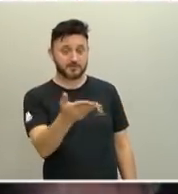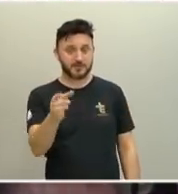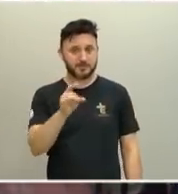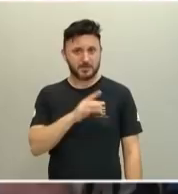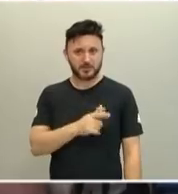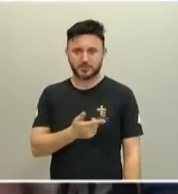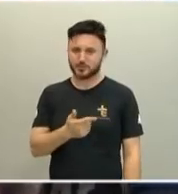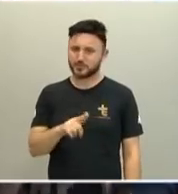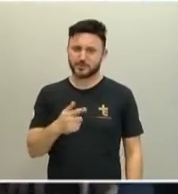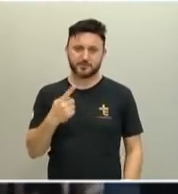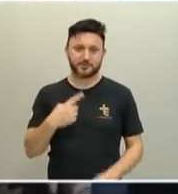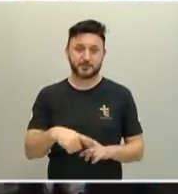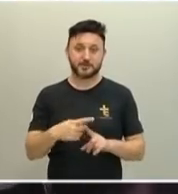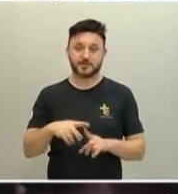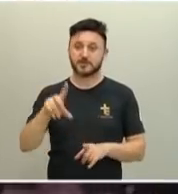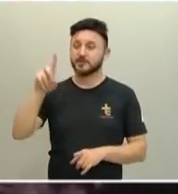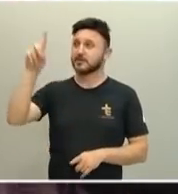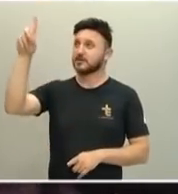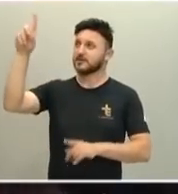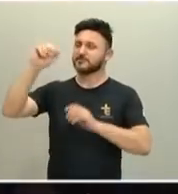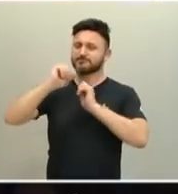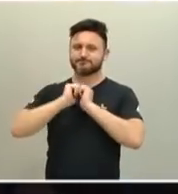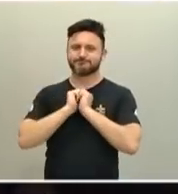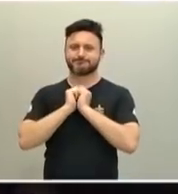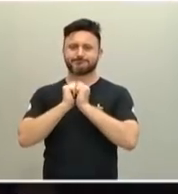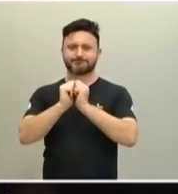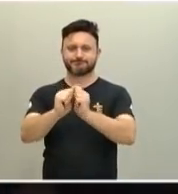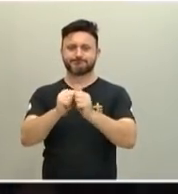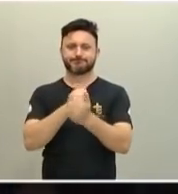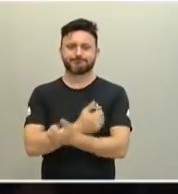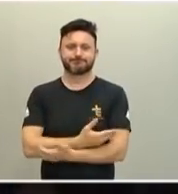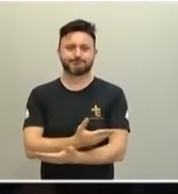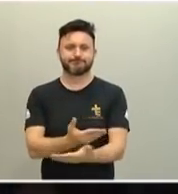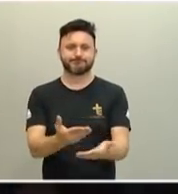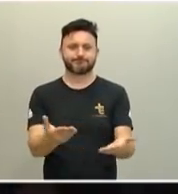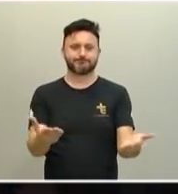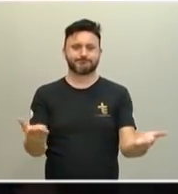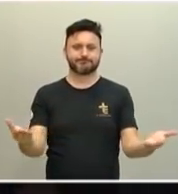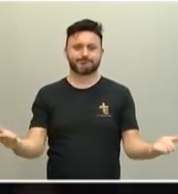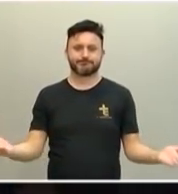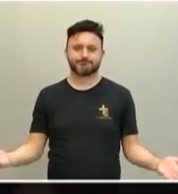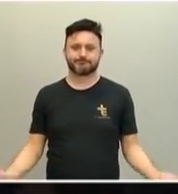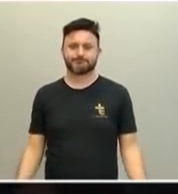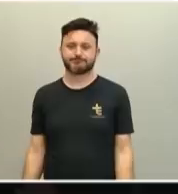contigo. Para me dizer: Deus é contigo.